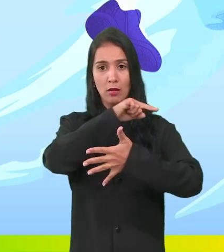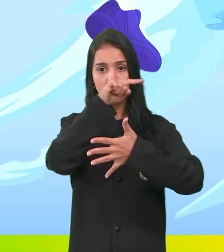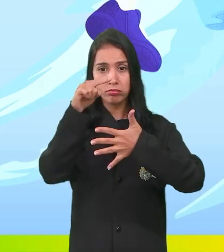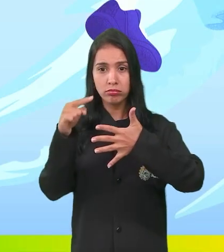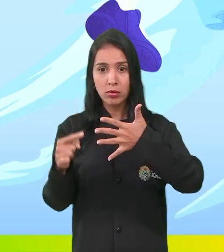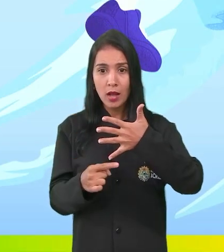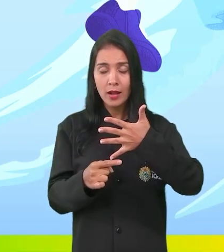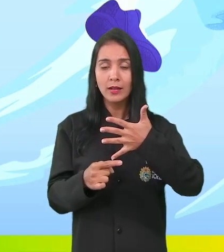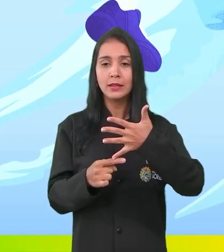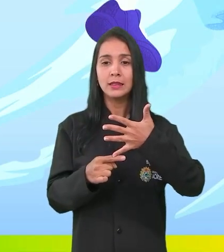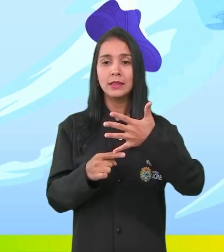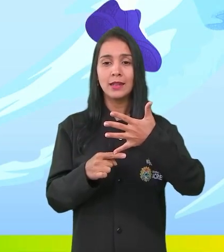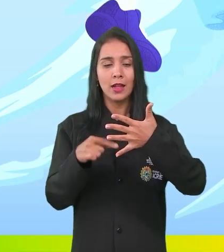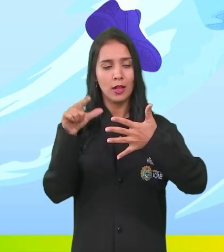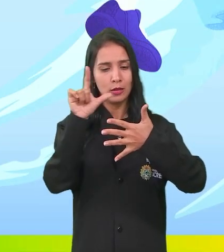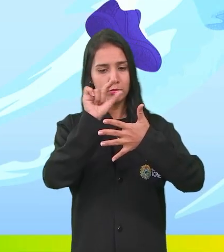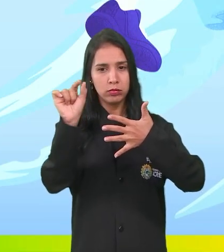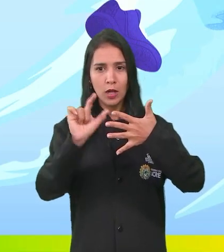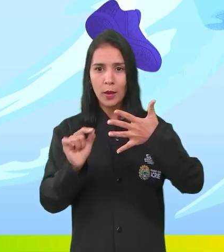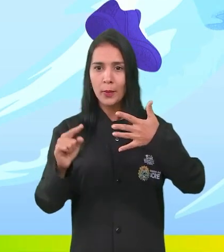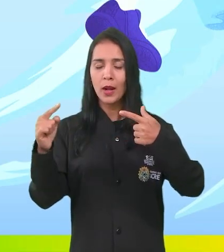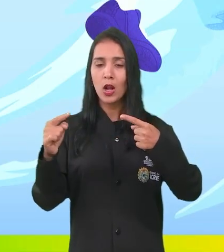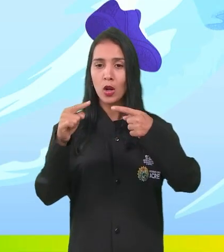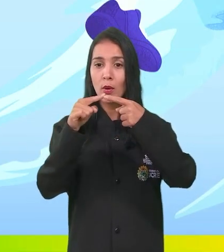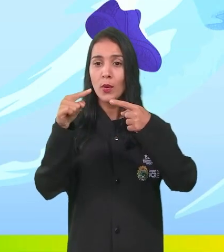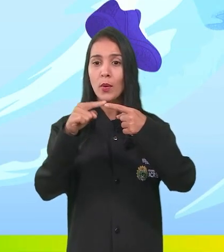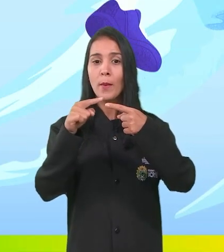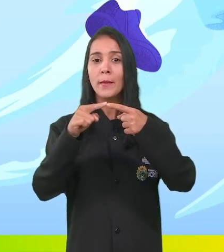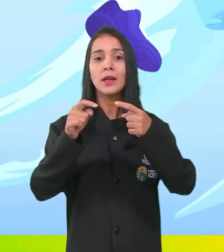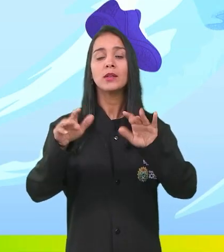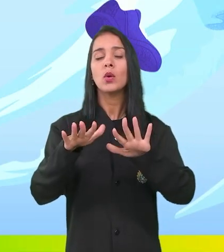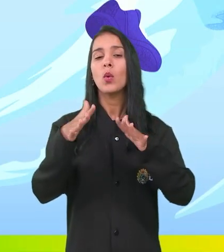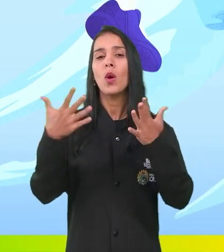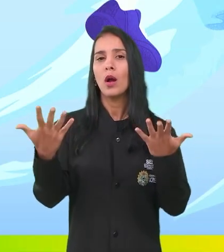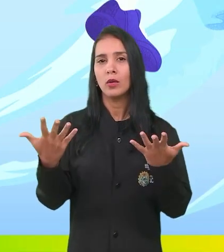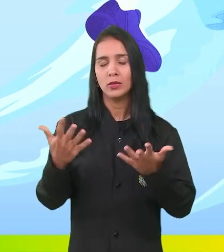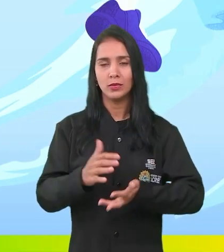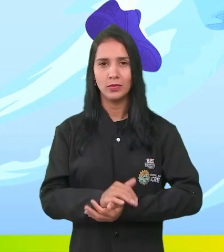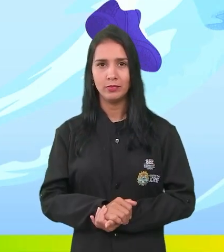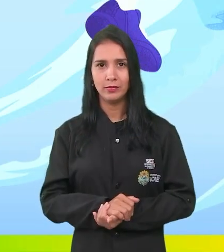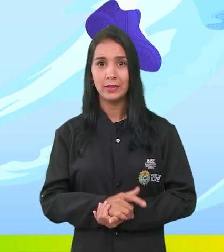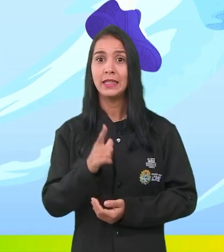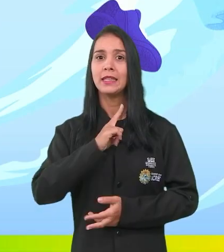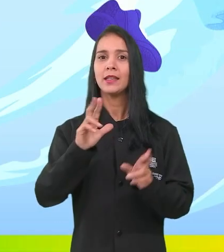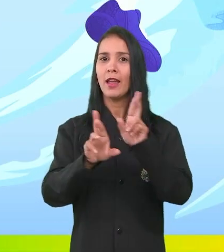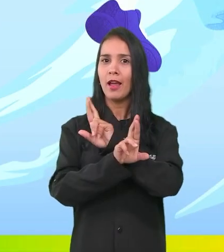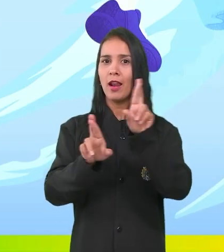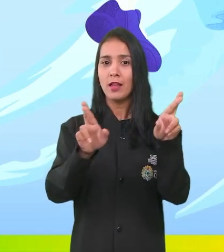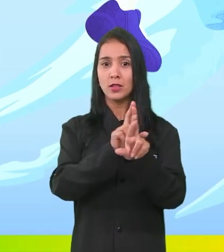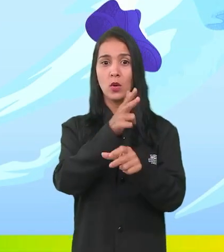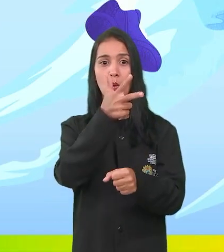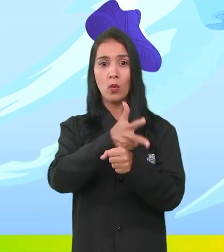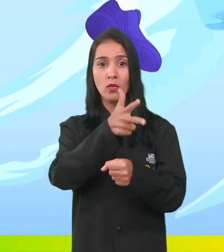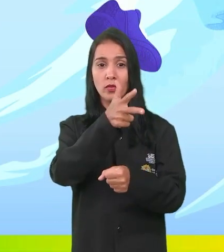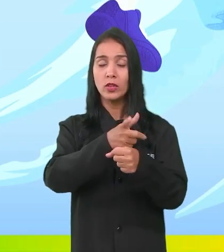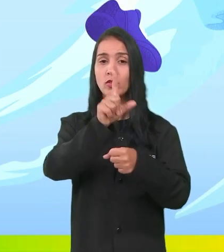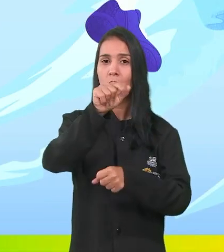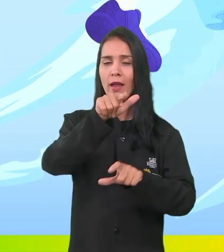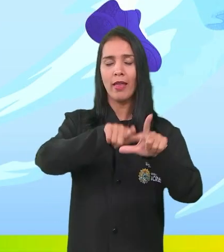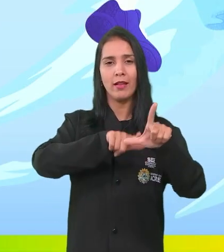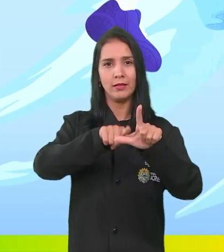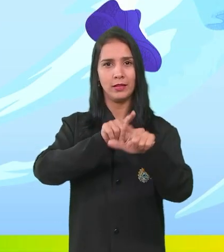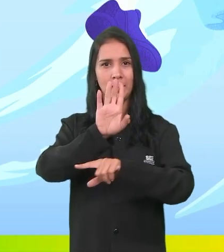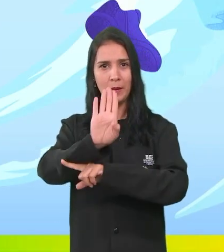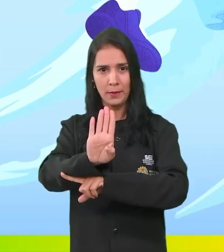correta aqui, que está em relação ao vídeo que nós assistimos, né, que está batendo, é a questão